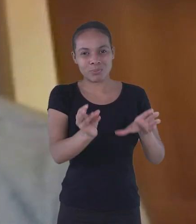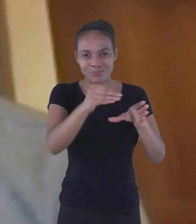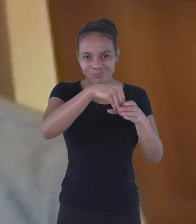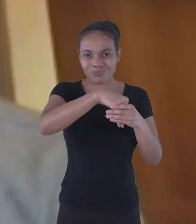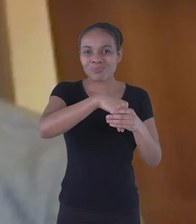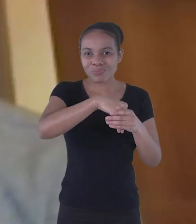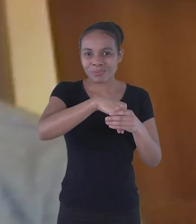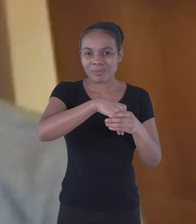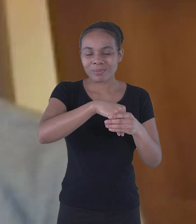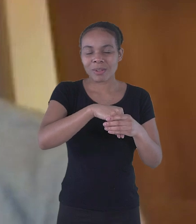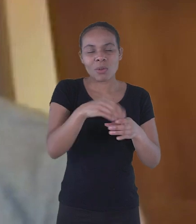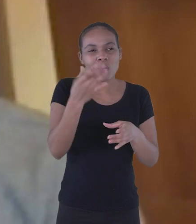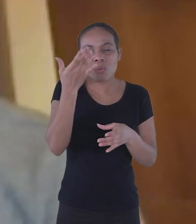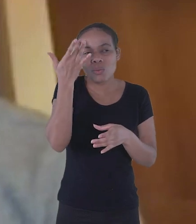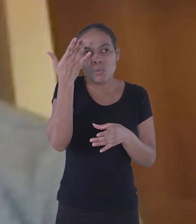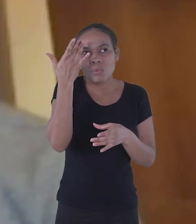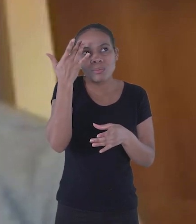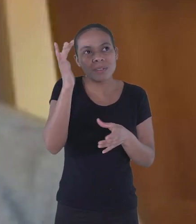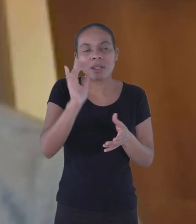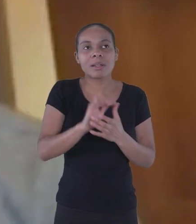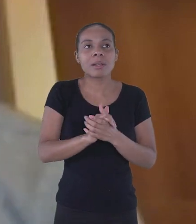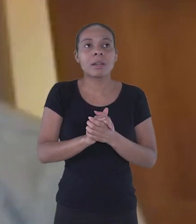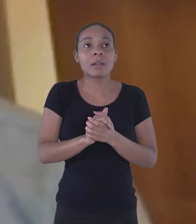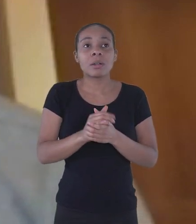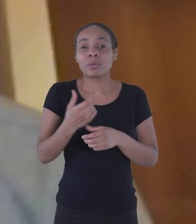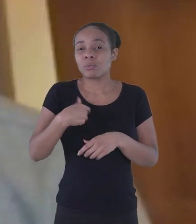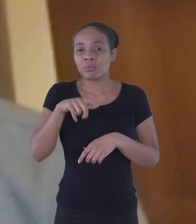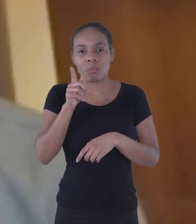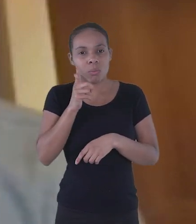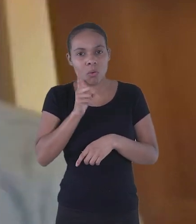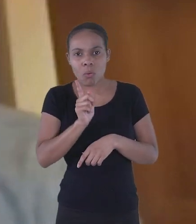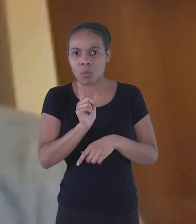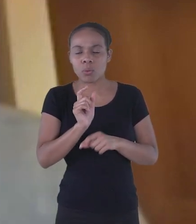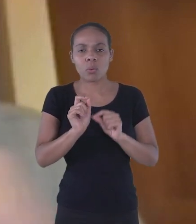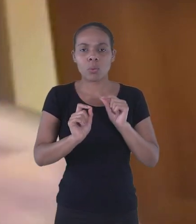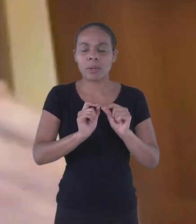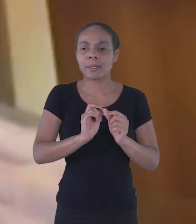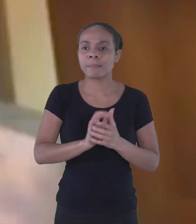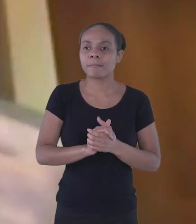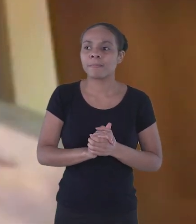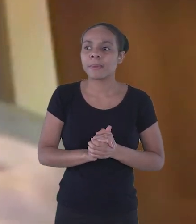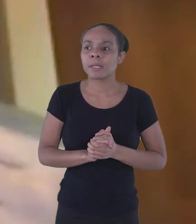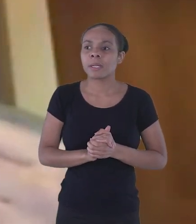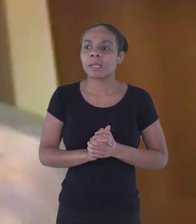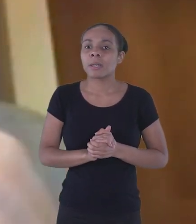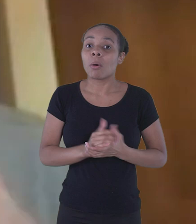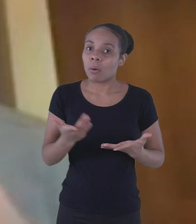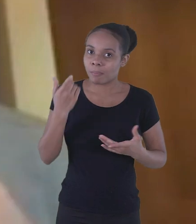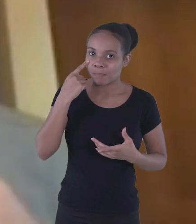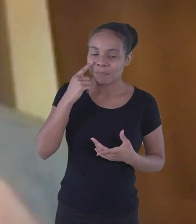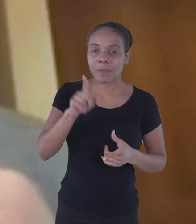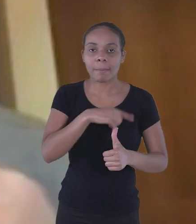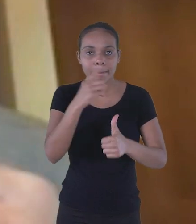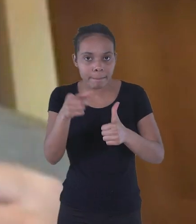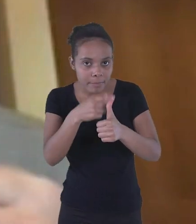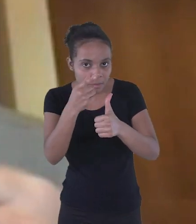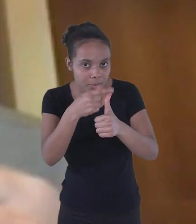alguém seu personagem de alguma forma, primeiro você tem que sentir que